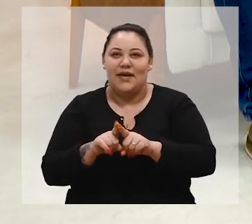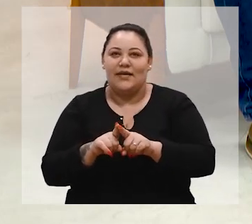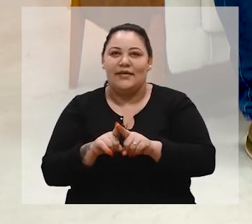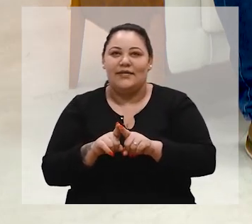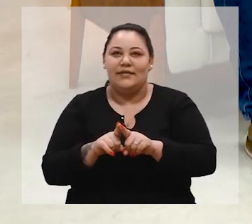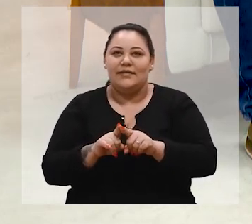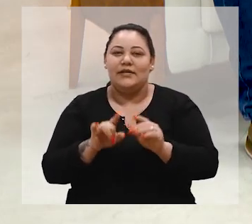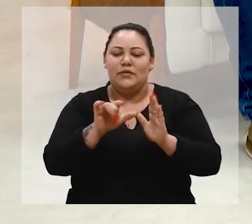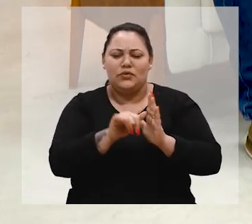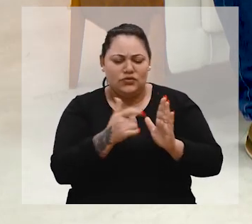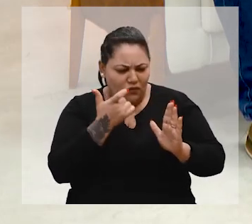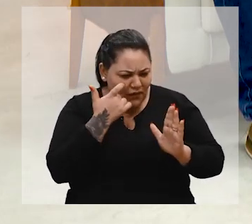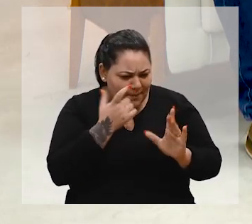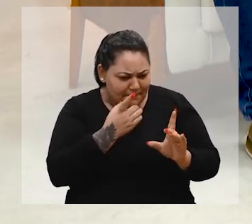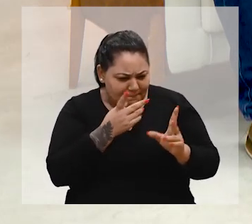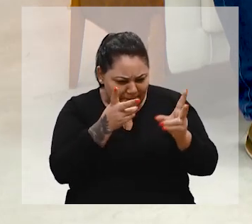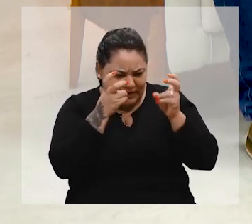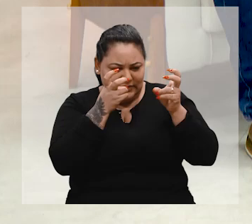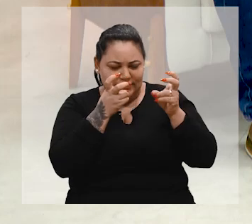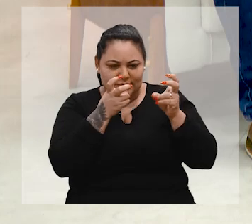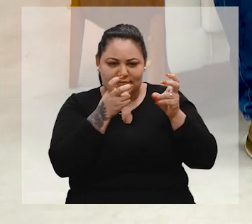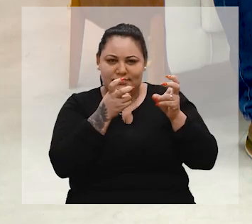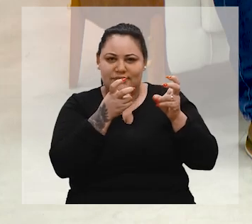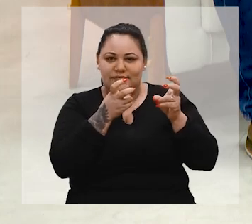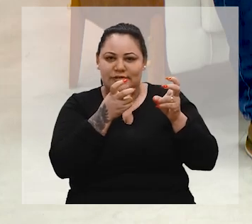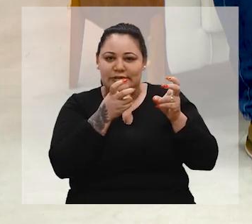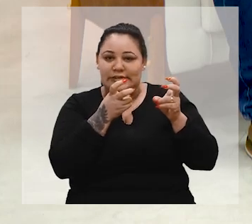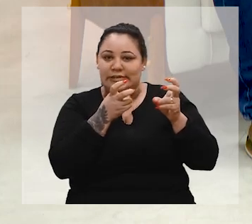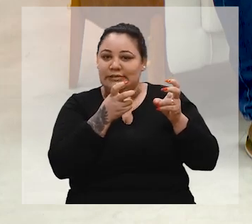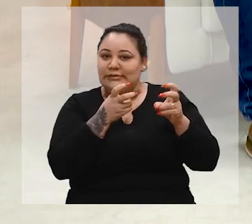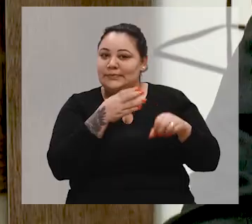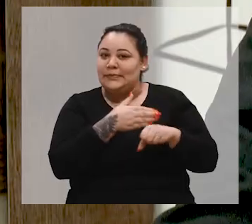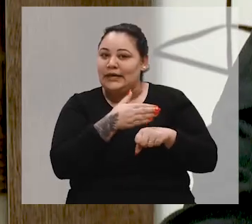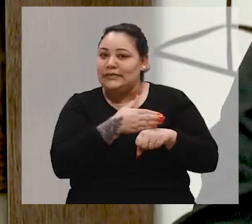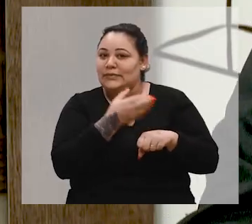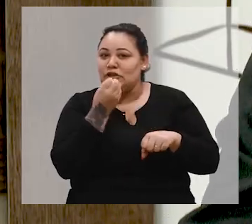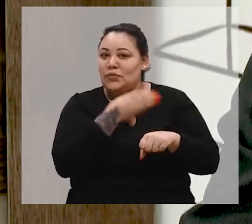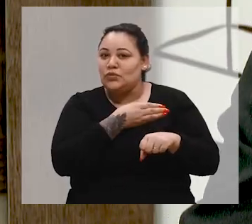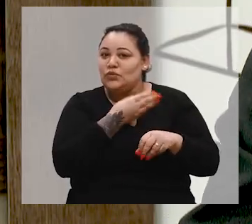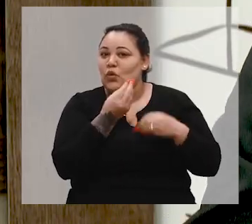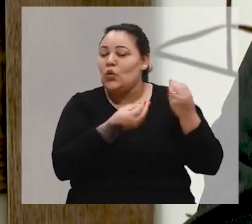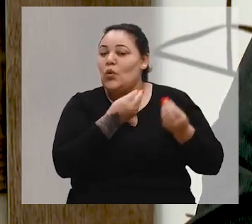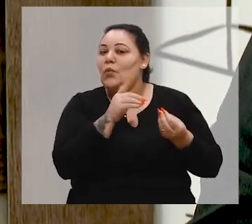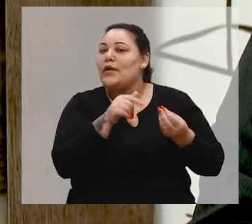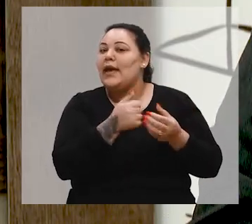daqui a pouco pesca uma situação que se caracteriza. Como que